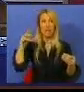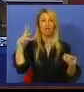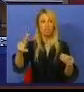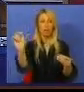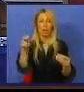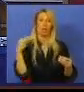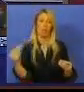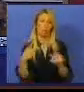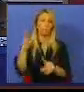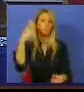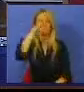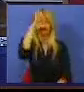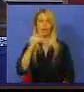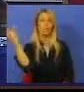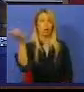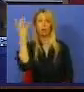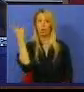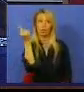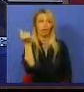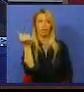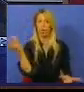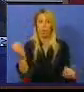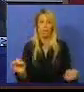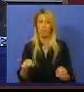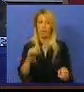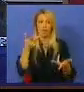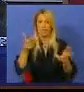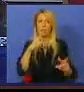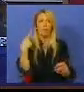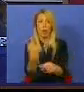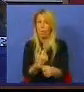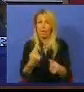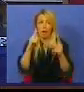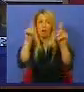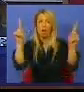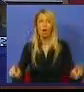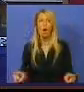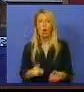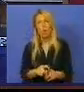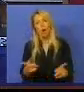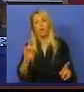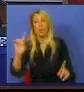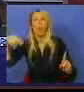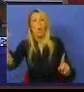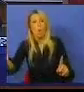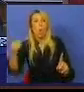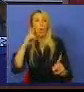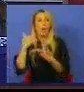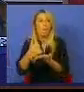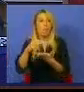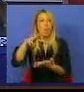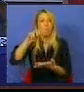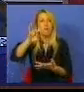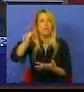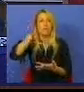Cultura não tinha capacidades financeiras para adquirir este quadro e conseguiu que um mecenas o comprasse e ficasse com a opção de compra pelo prazo